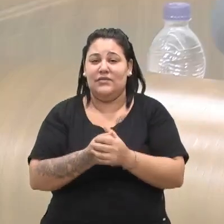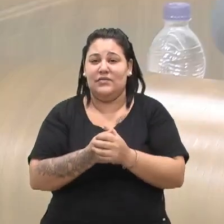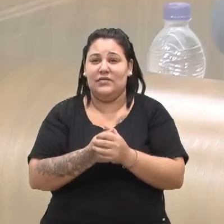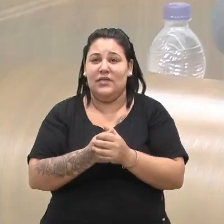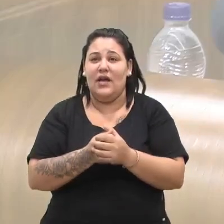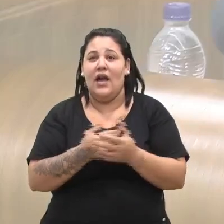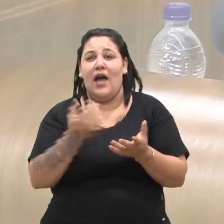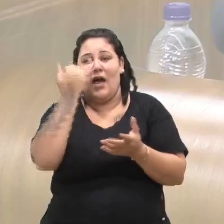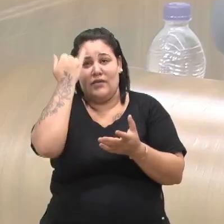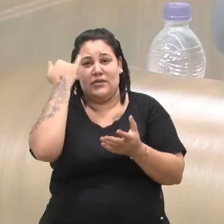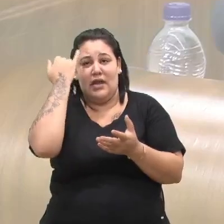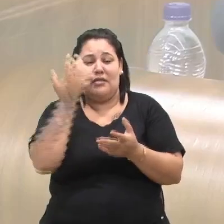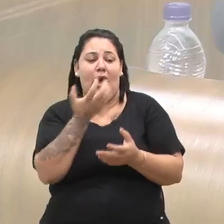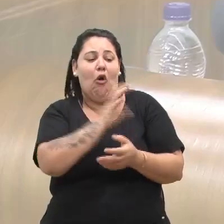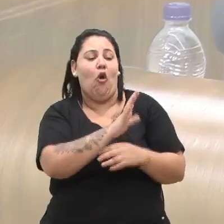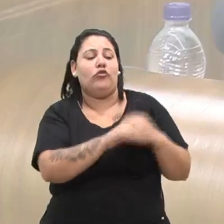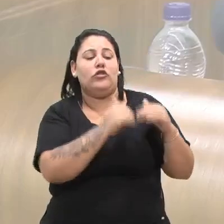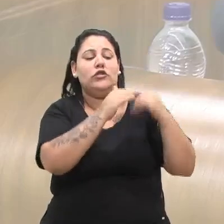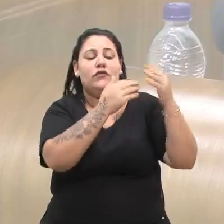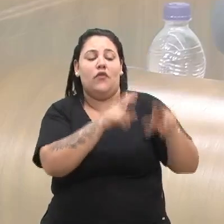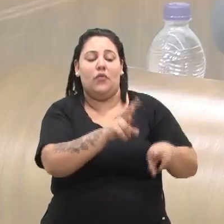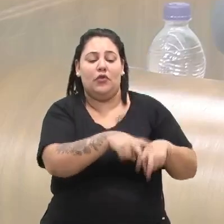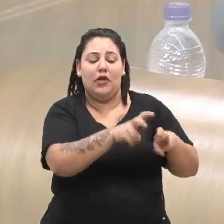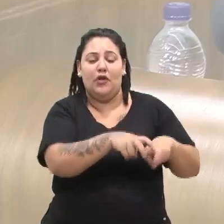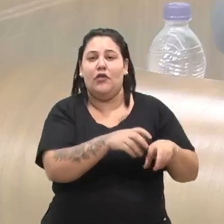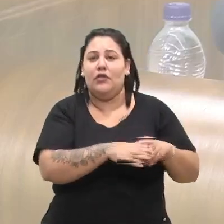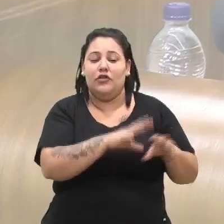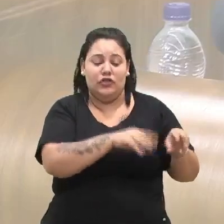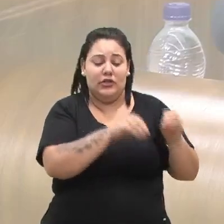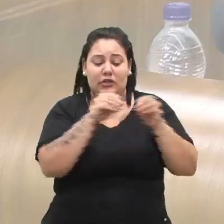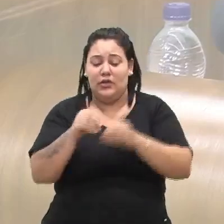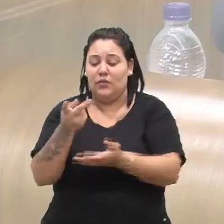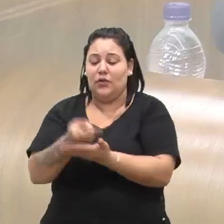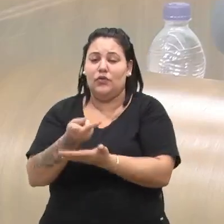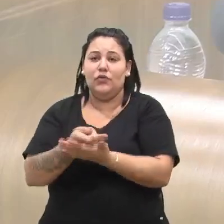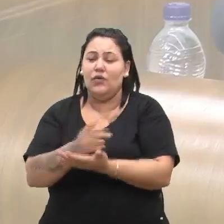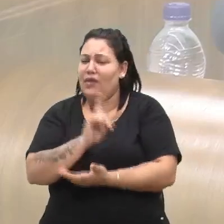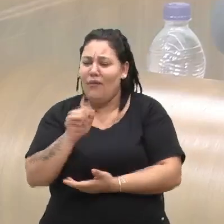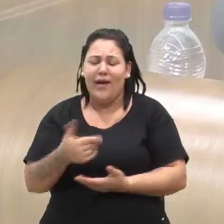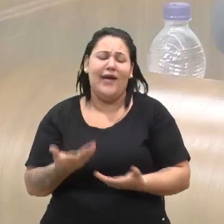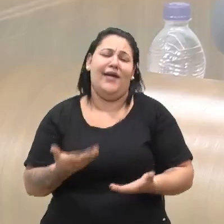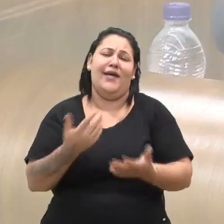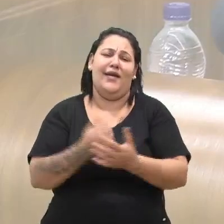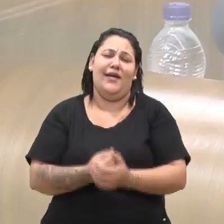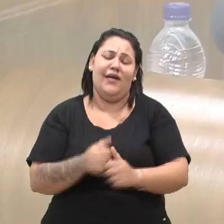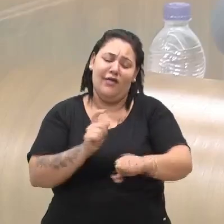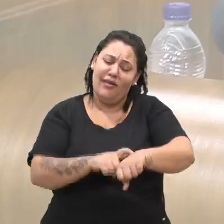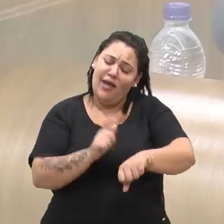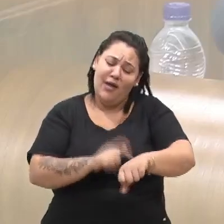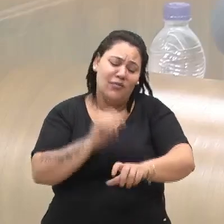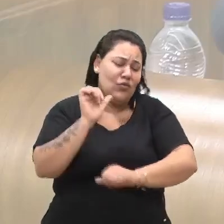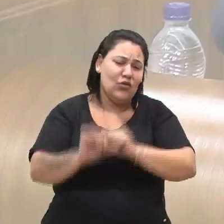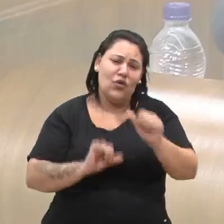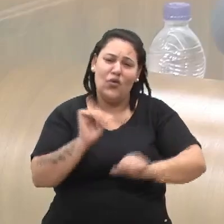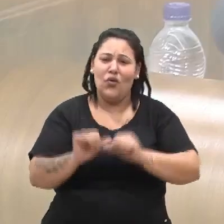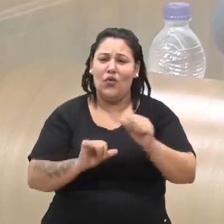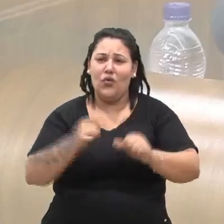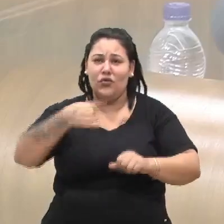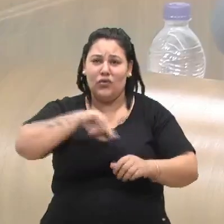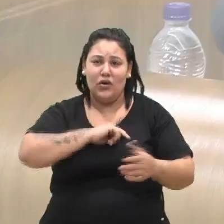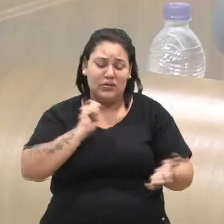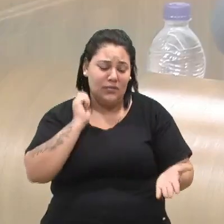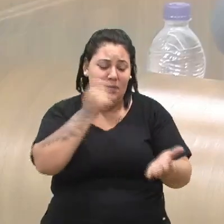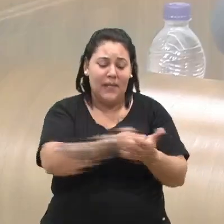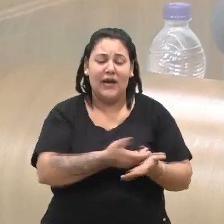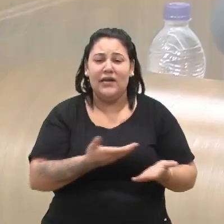D'Ambrosio está contra o desenvolvimento do interior, de trazer produtos para a cidade. Não é isso. Os tempos são outros. Nós estamos pagando o PAC do